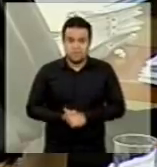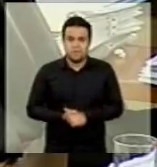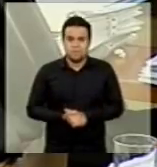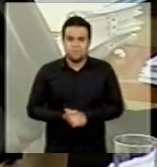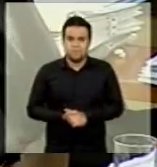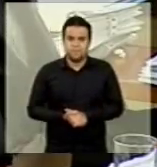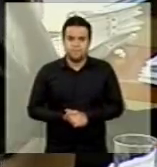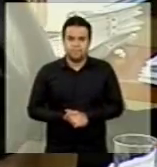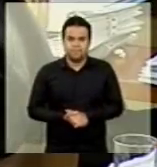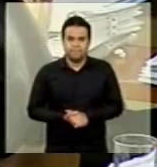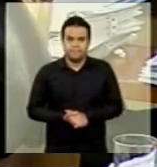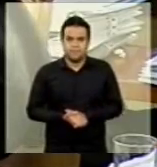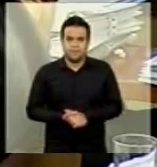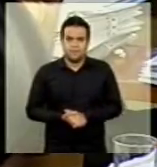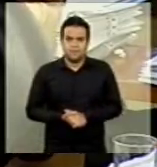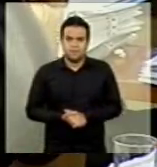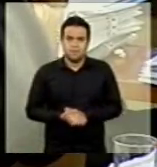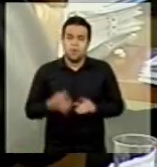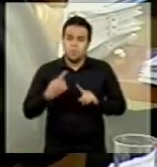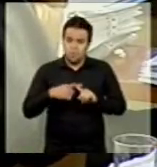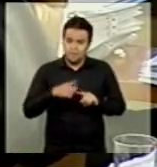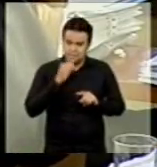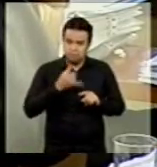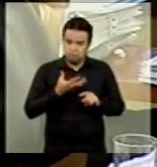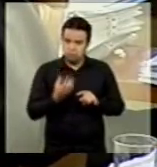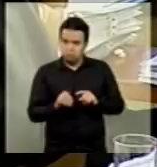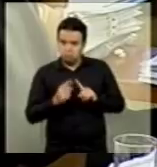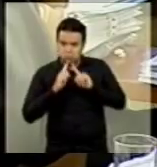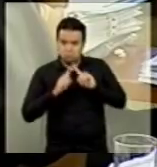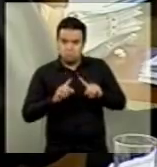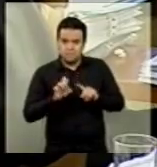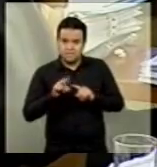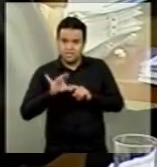Porque para o recebimento das denúncias não é necessário a figura do revisor.